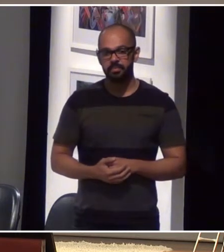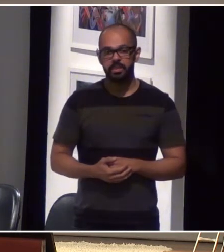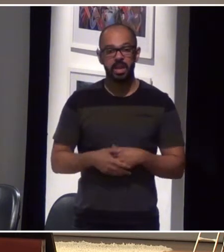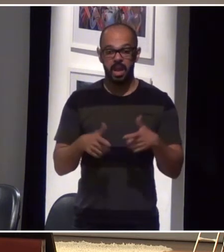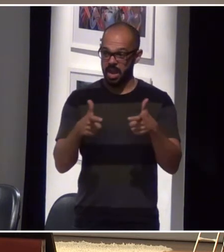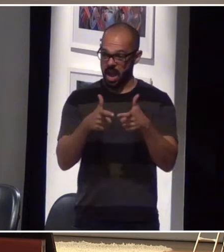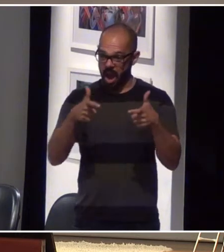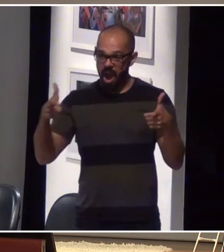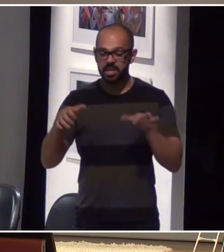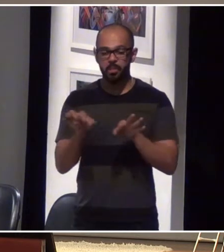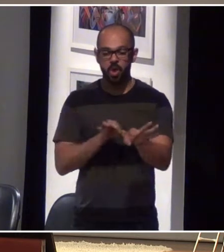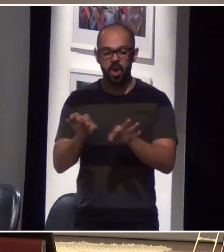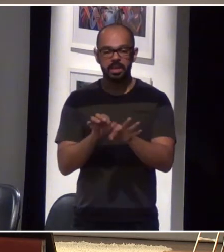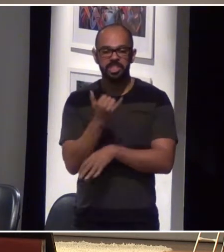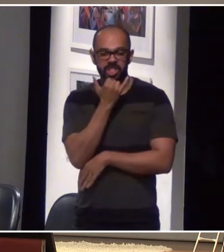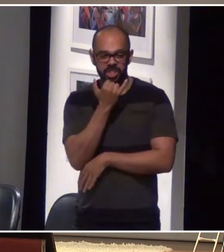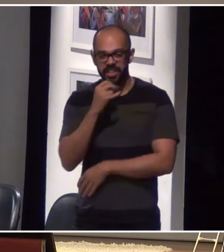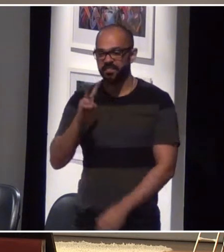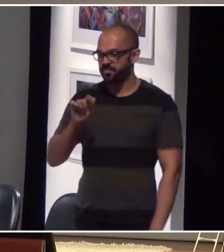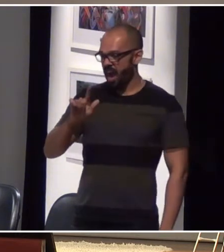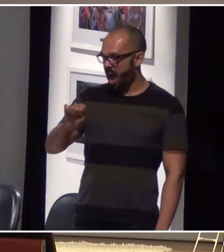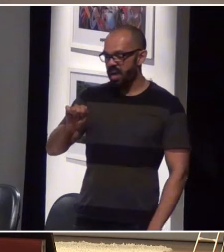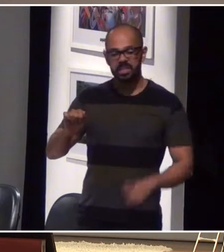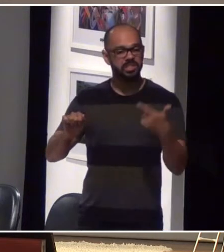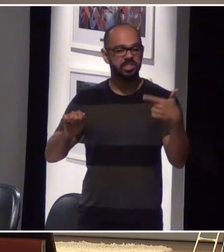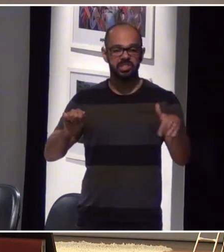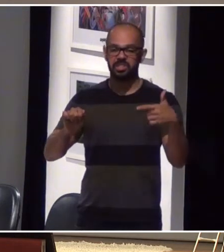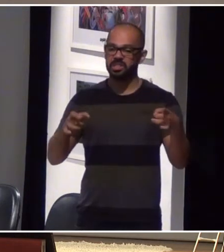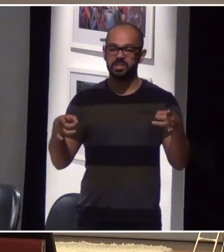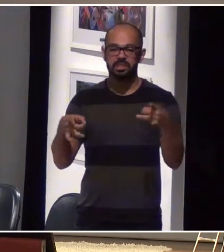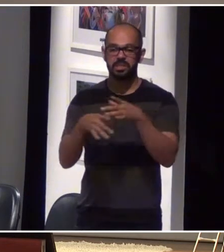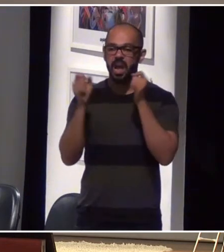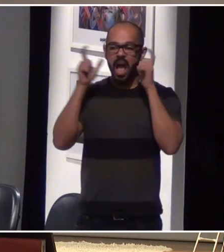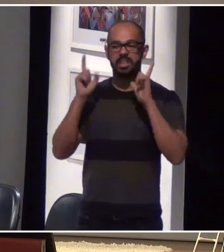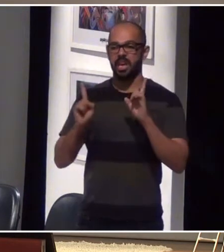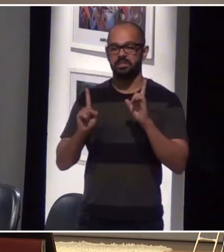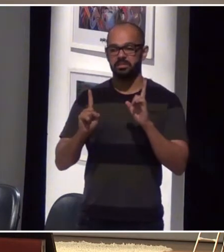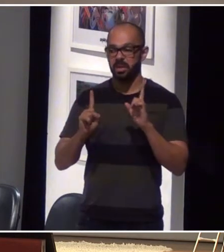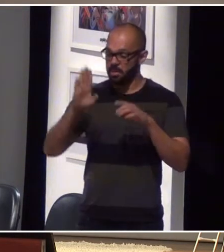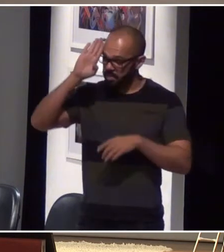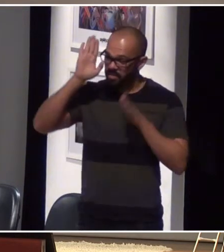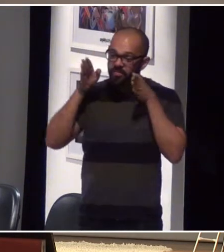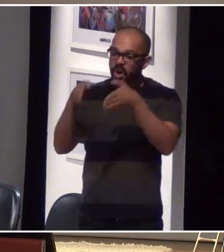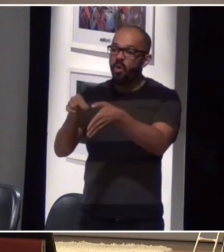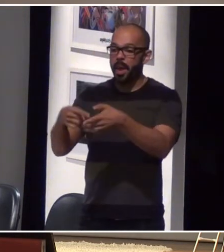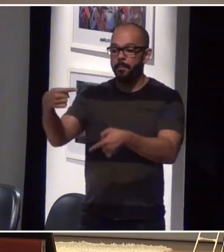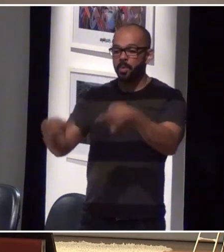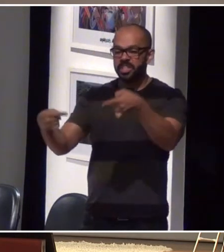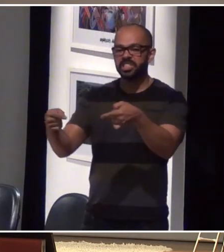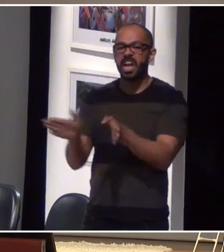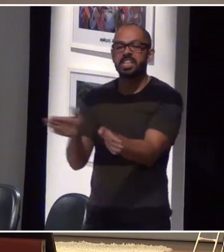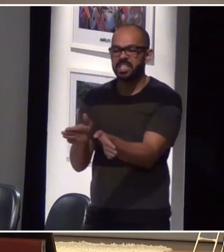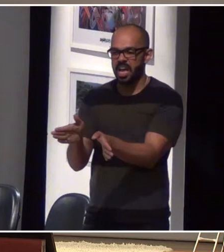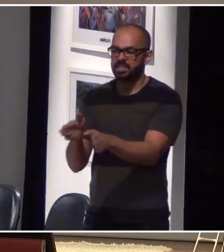grande maioria desses programas de reservas, de vagas, não estão, talvez, devidamente atentos. A grande questão, o grande foco era